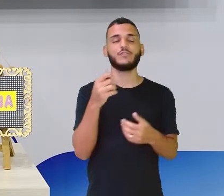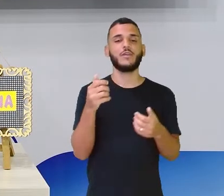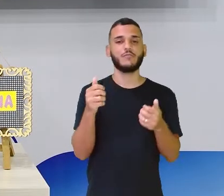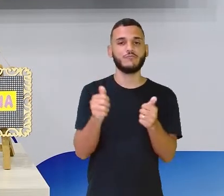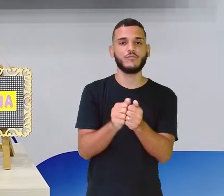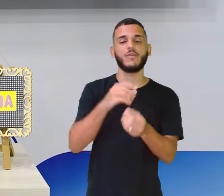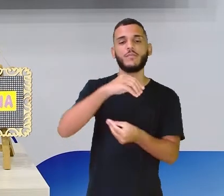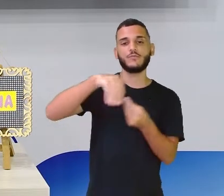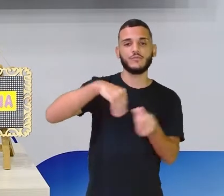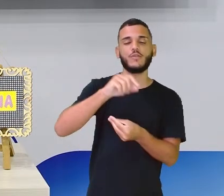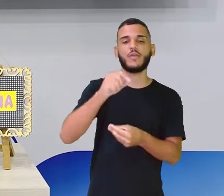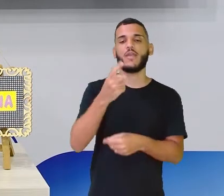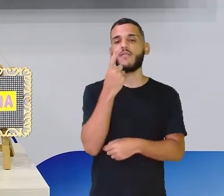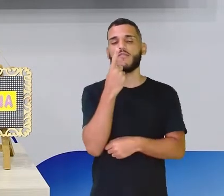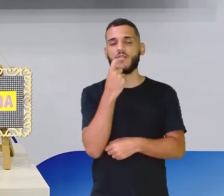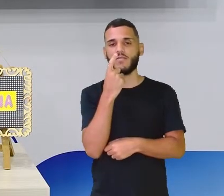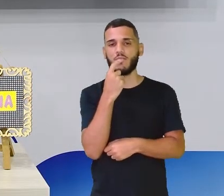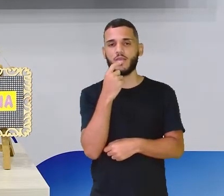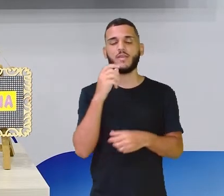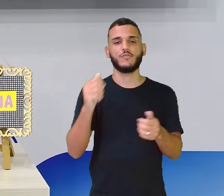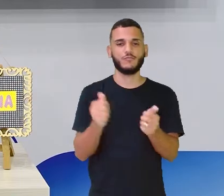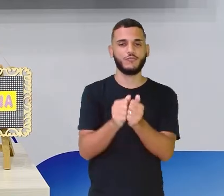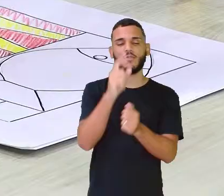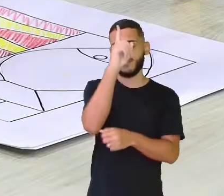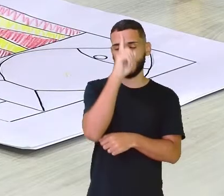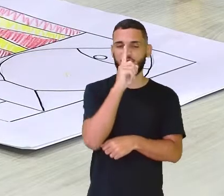do vermelho com o amarelo.